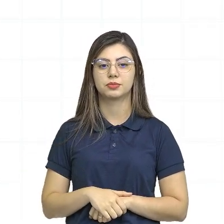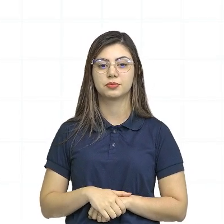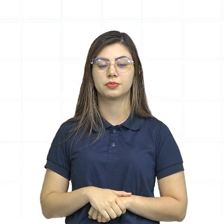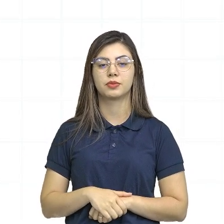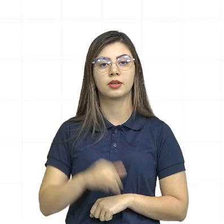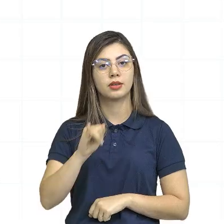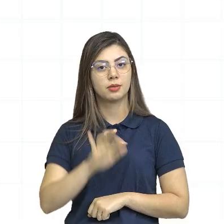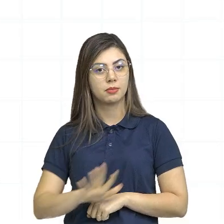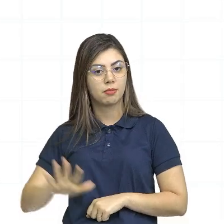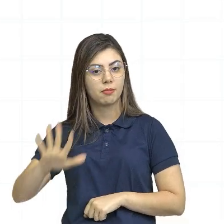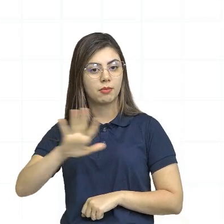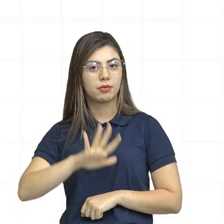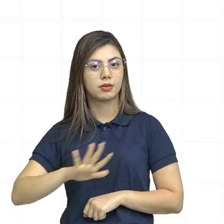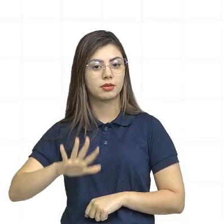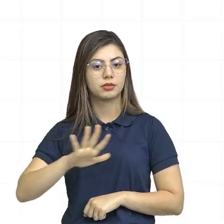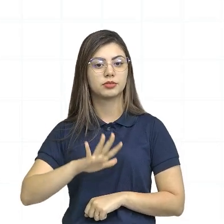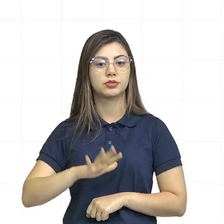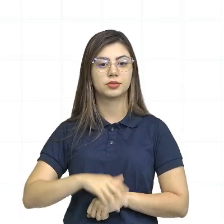imagens,